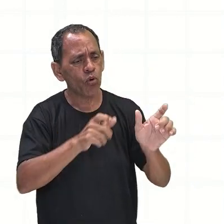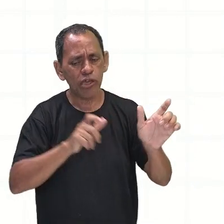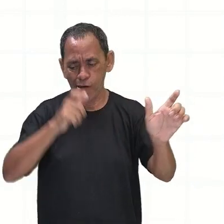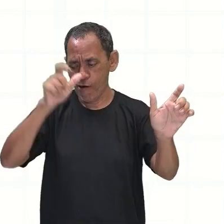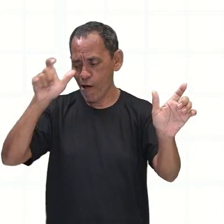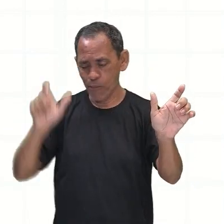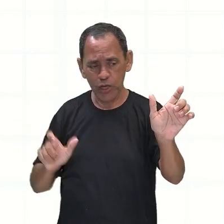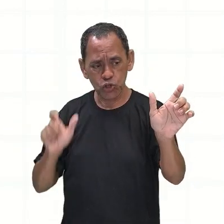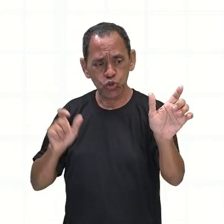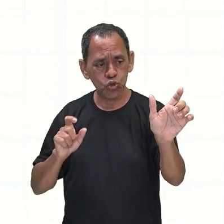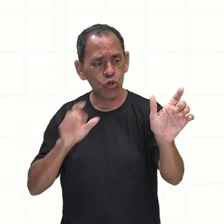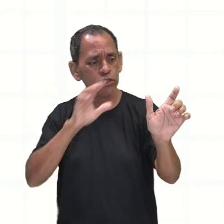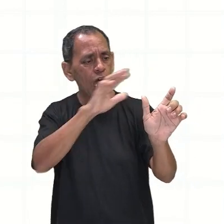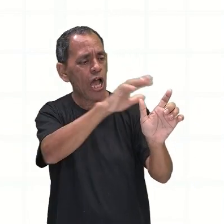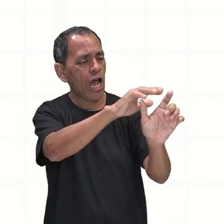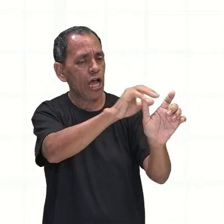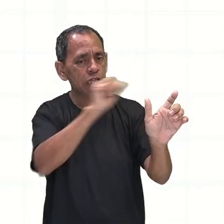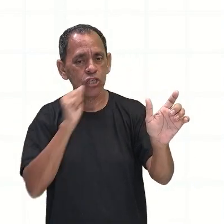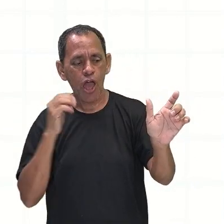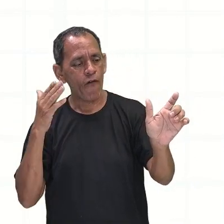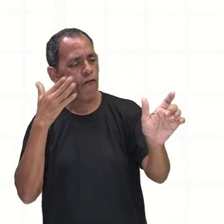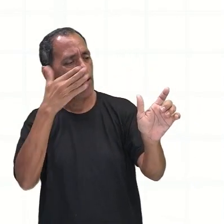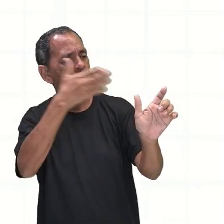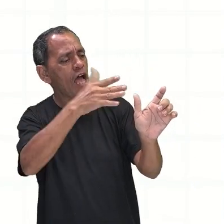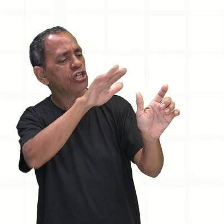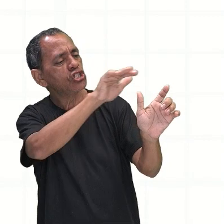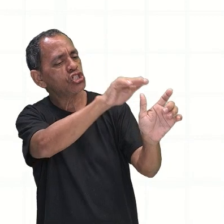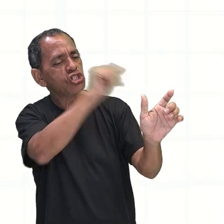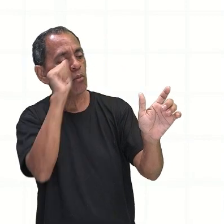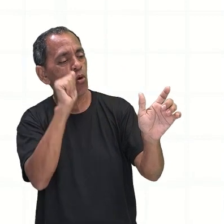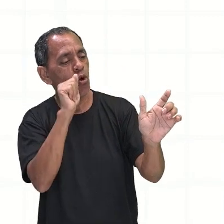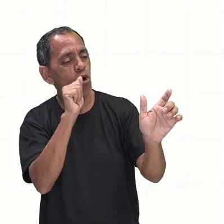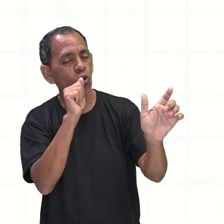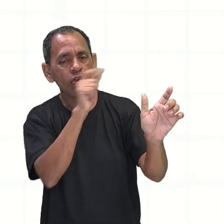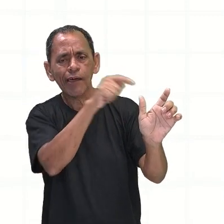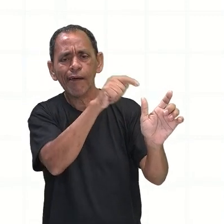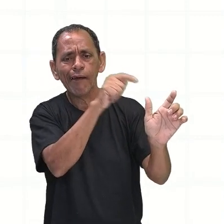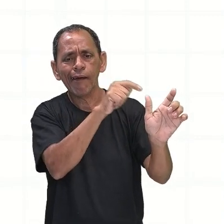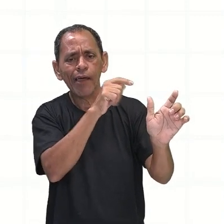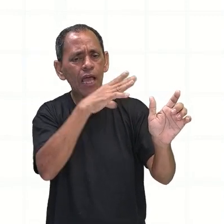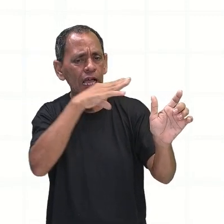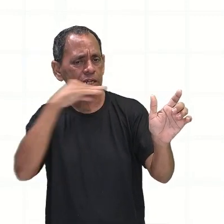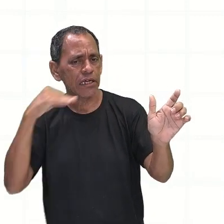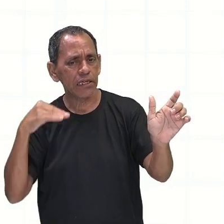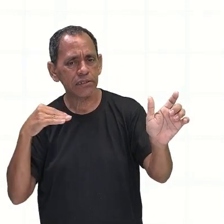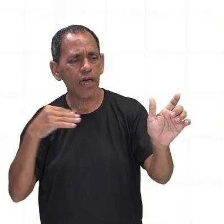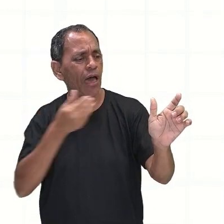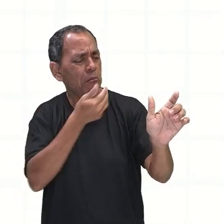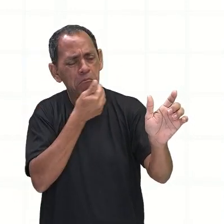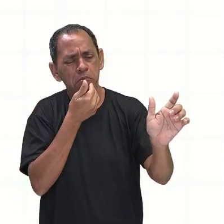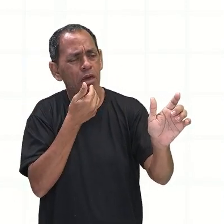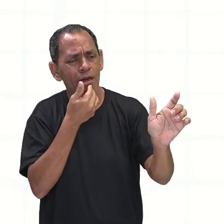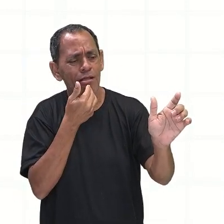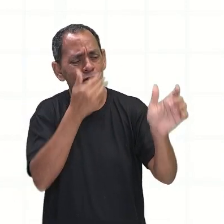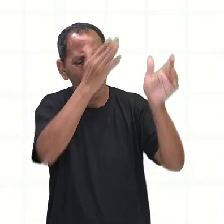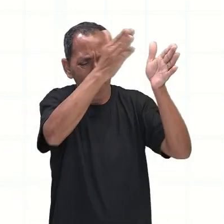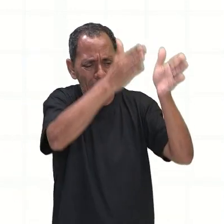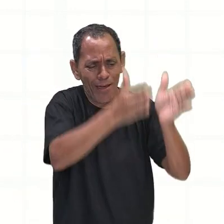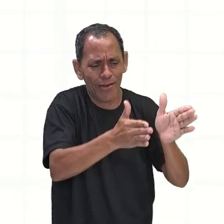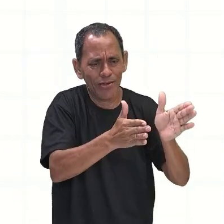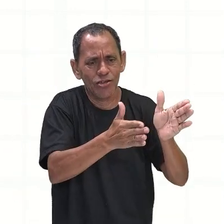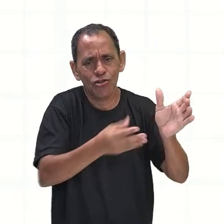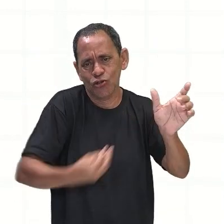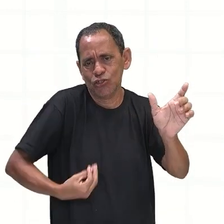um grupo, a uma criança, né? Criança, não precisa ter pressa. Essa é a melhor fase da vida. Aquela ideia, né? Que